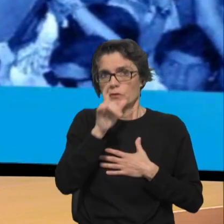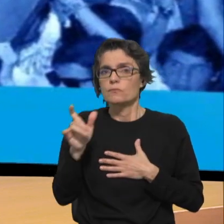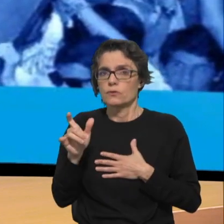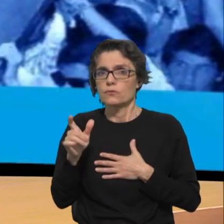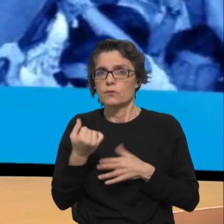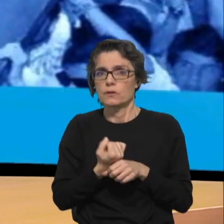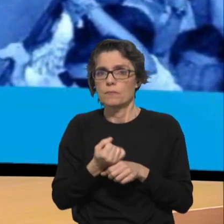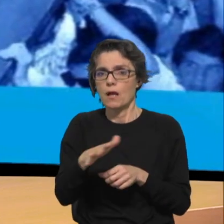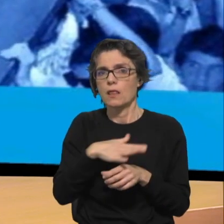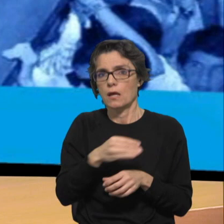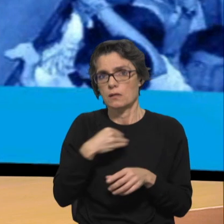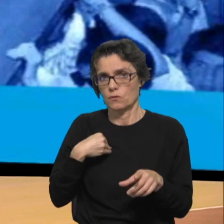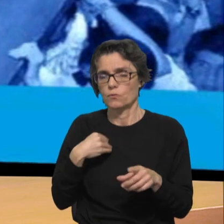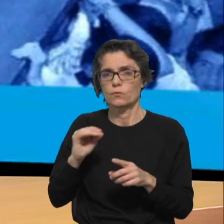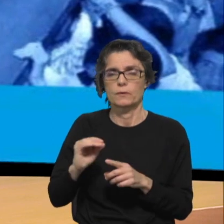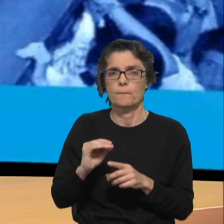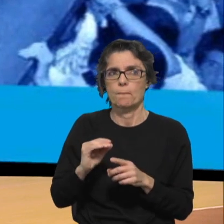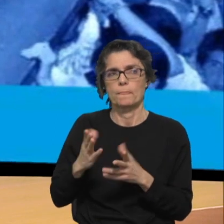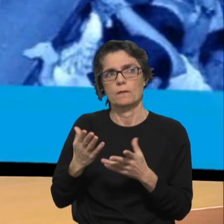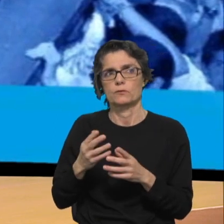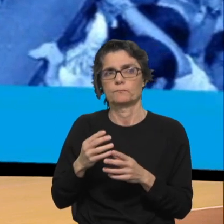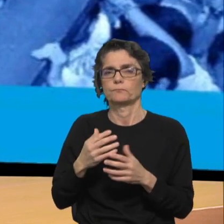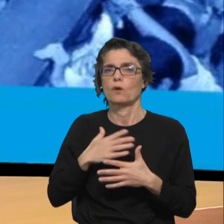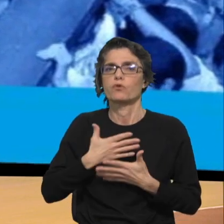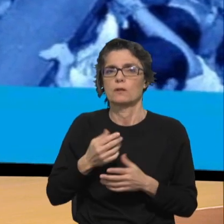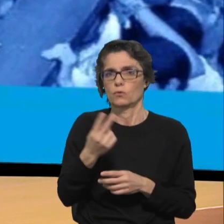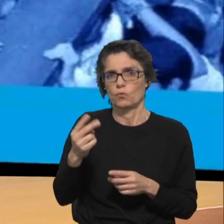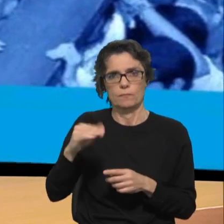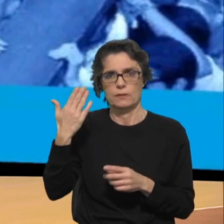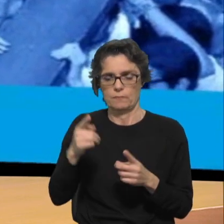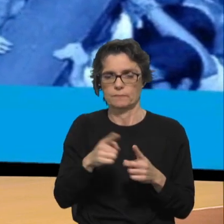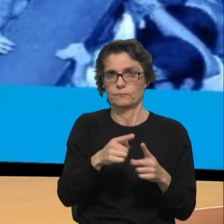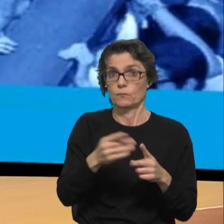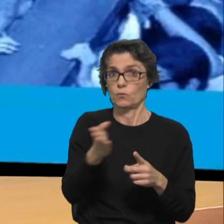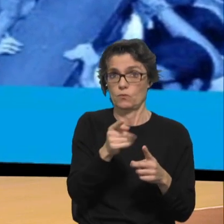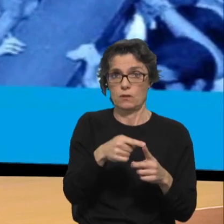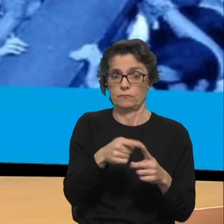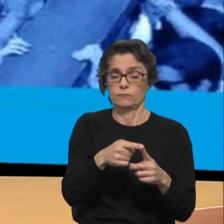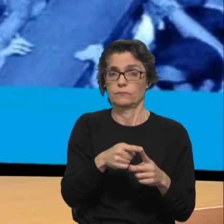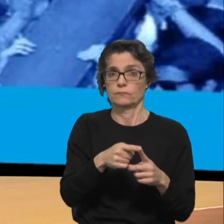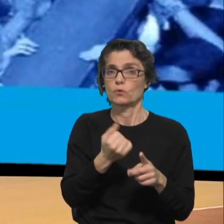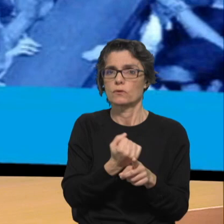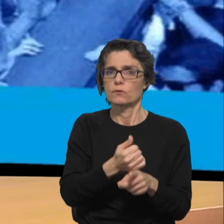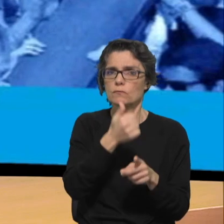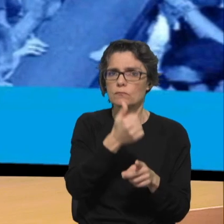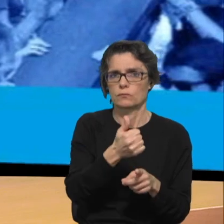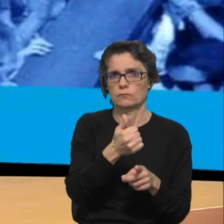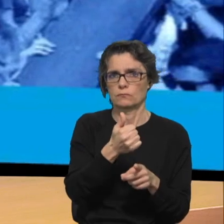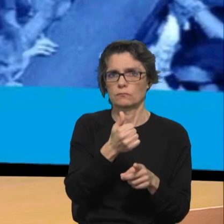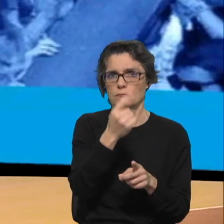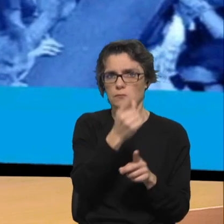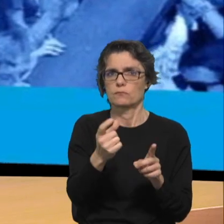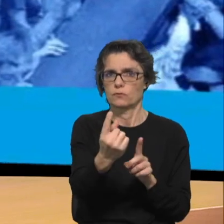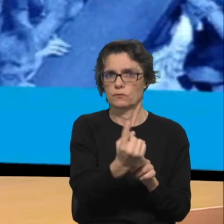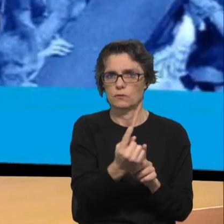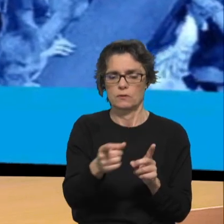têm duas motivações principais. Por um lado, a motivação de saber que fazem um bom serviço à população que atendem e,